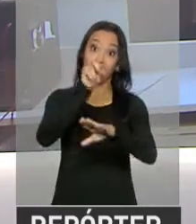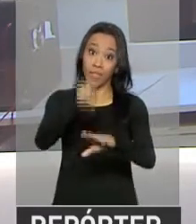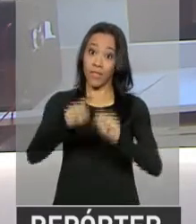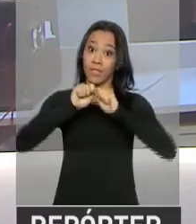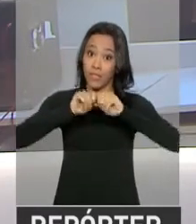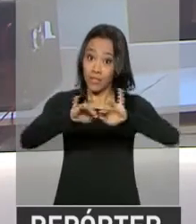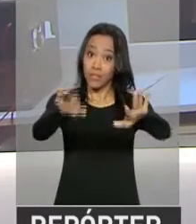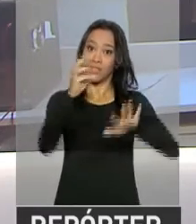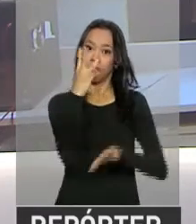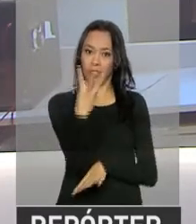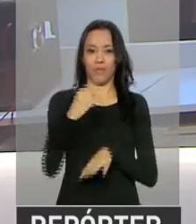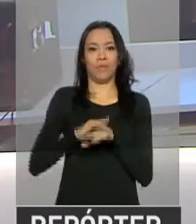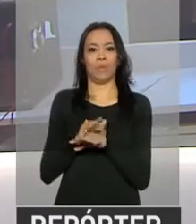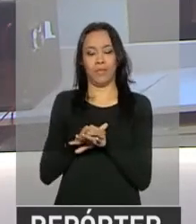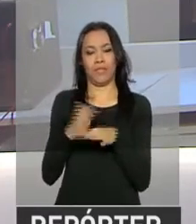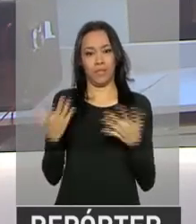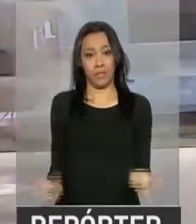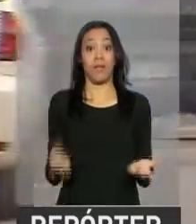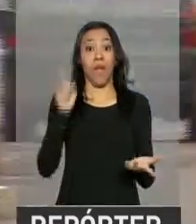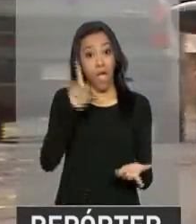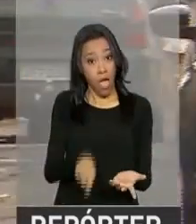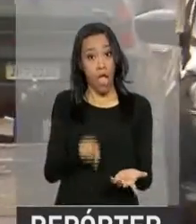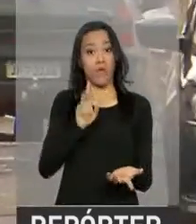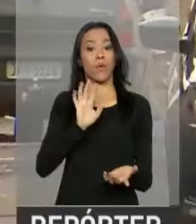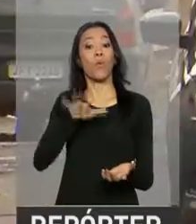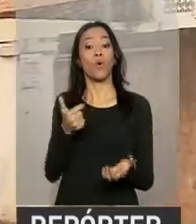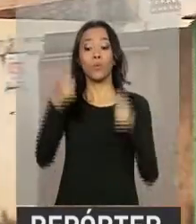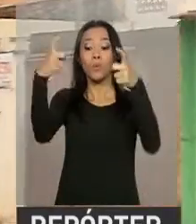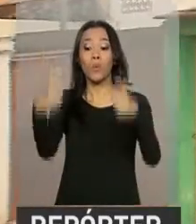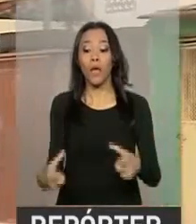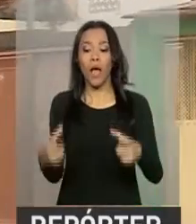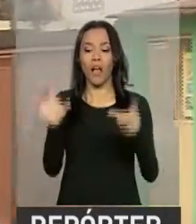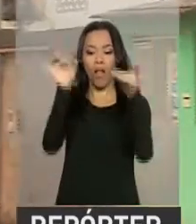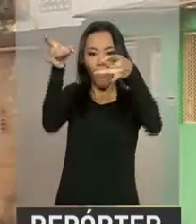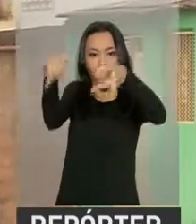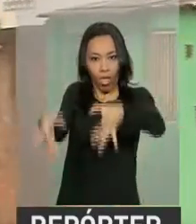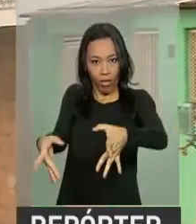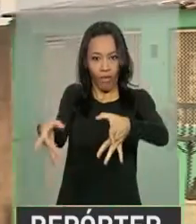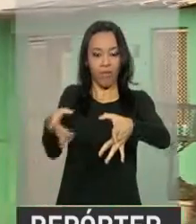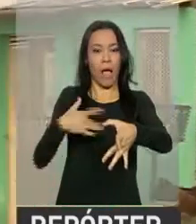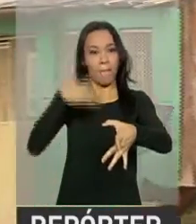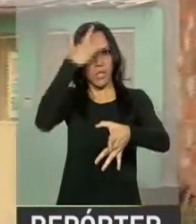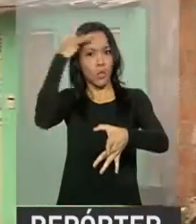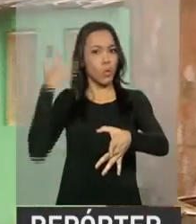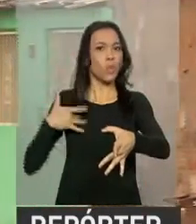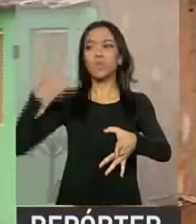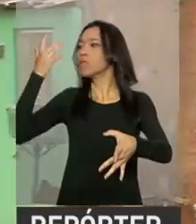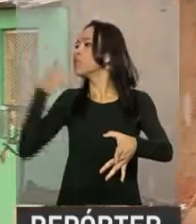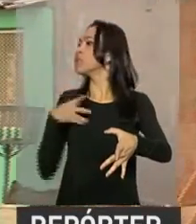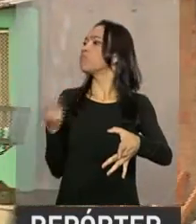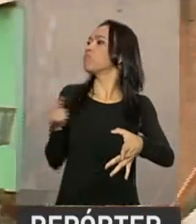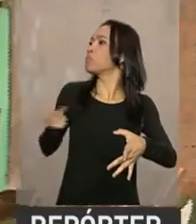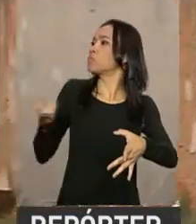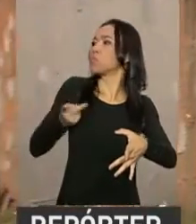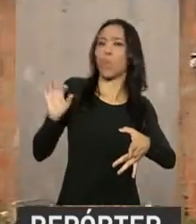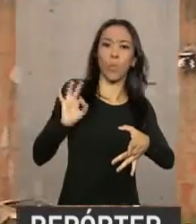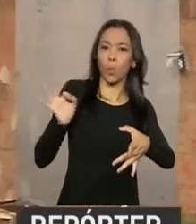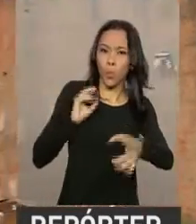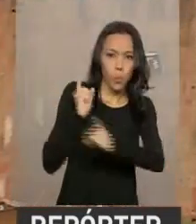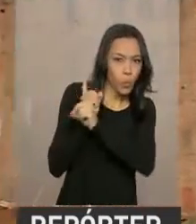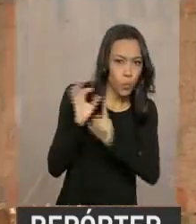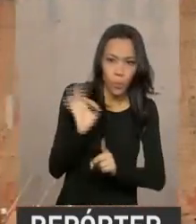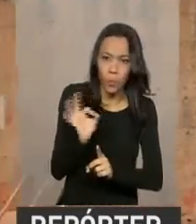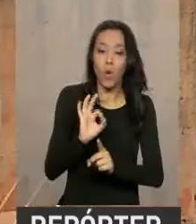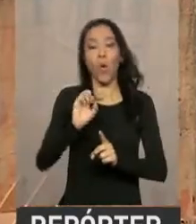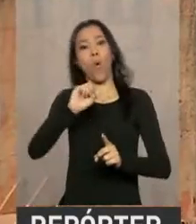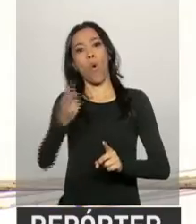é zica a permissão vale quando o local estiver abandonado o dono não foi localizado ou não for ou